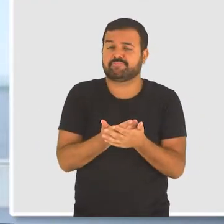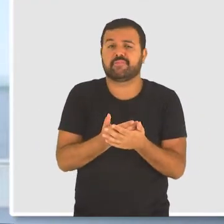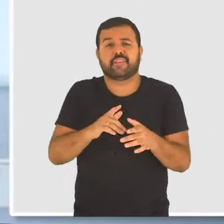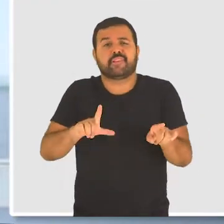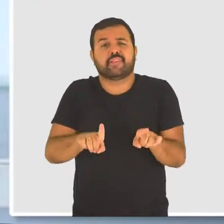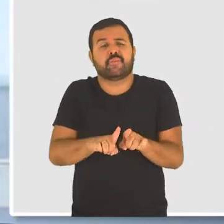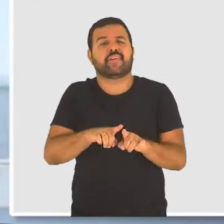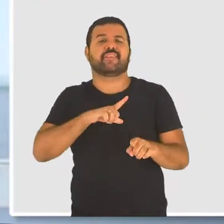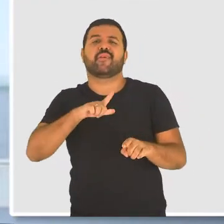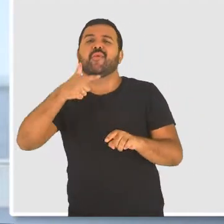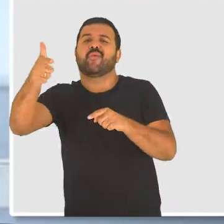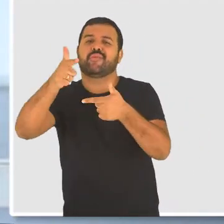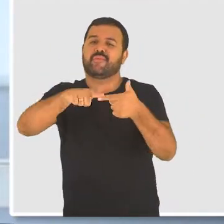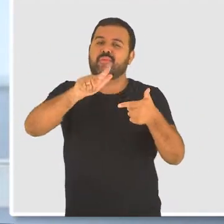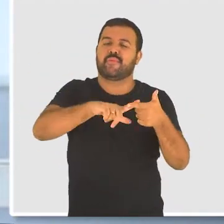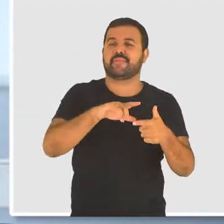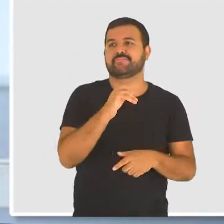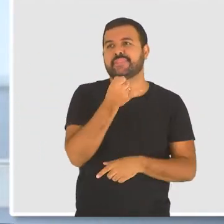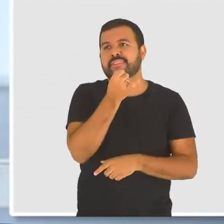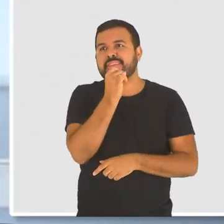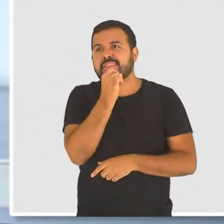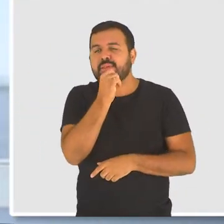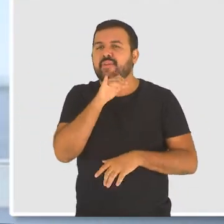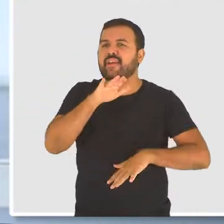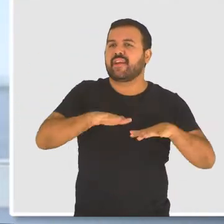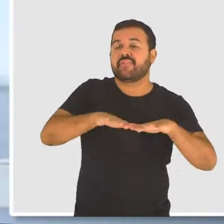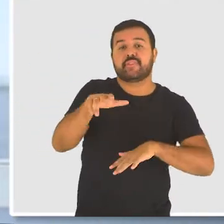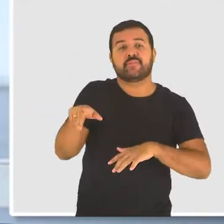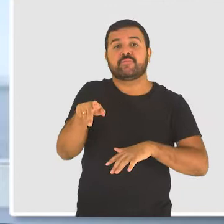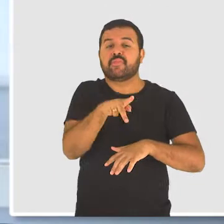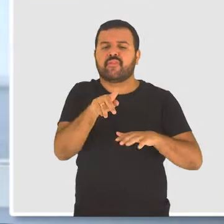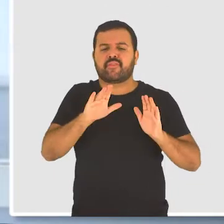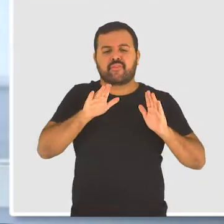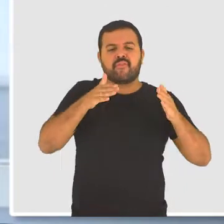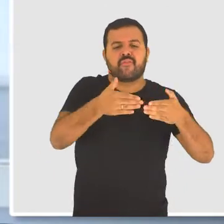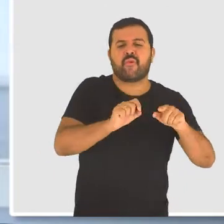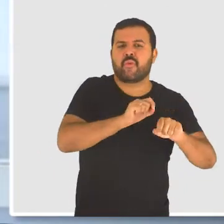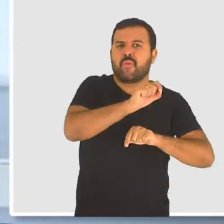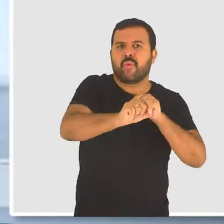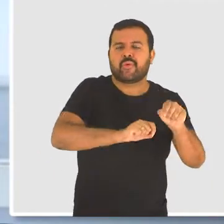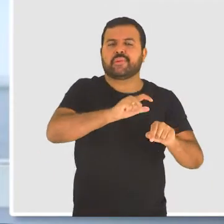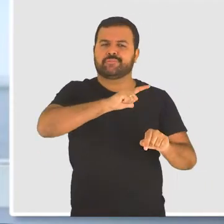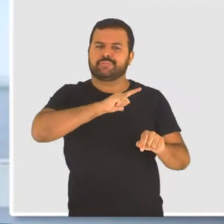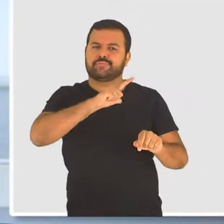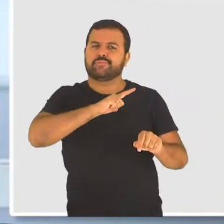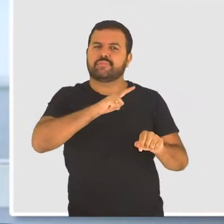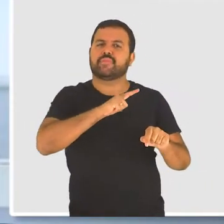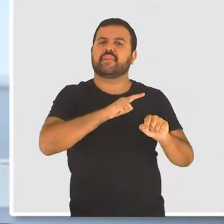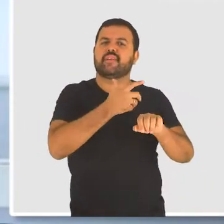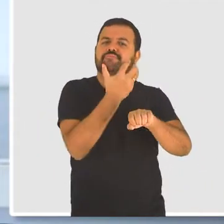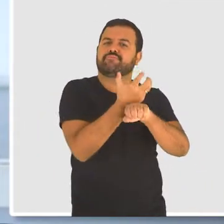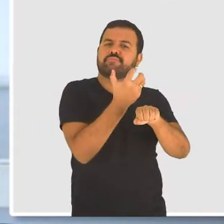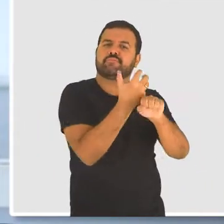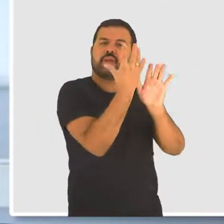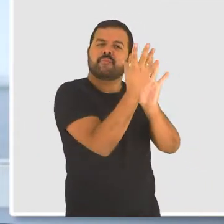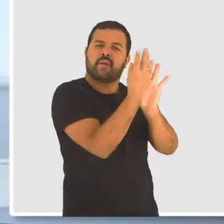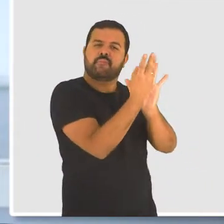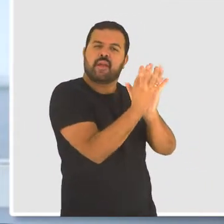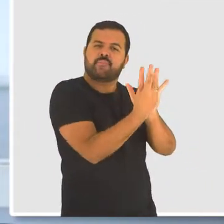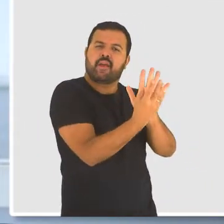aula. Entre outros problemas, por exemplo, ele está muito focado em cumprir